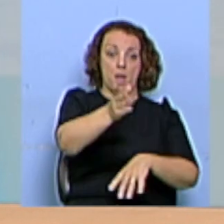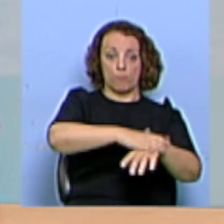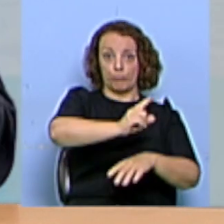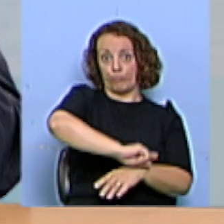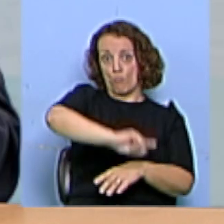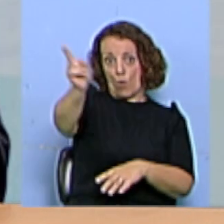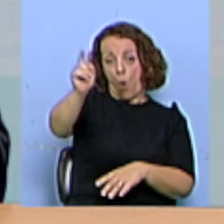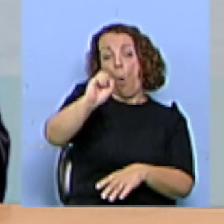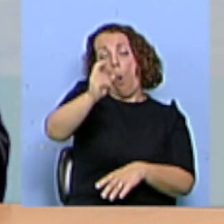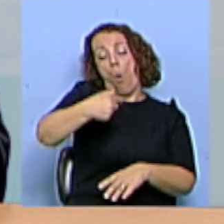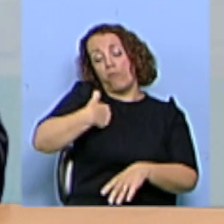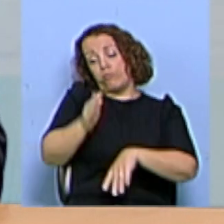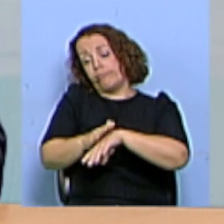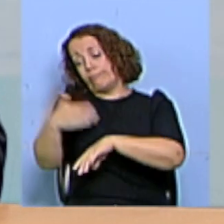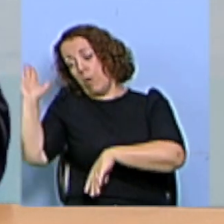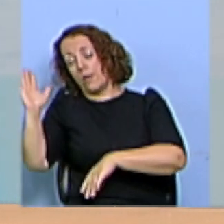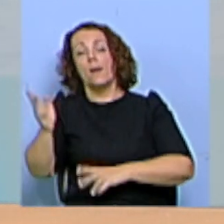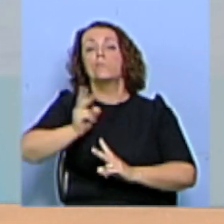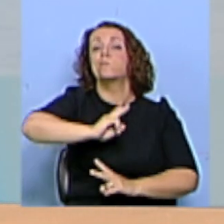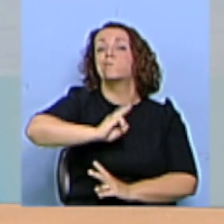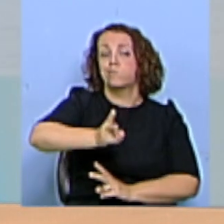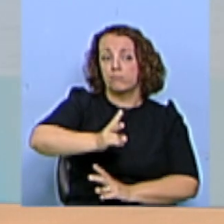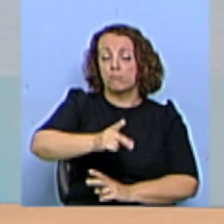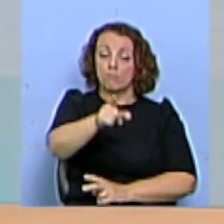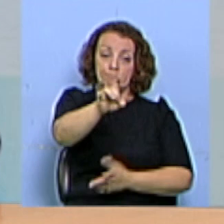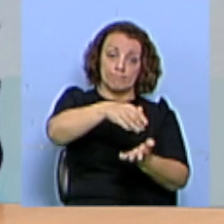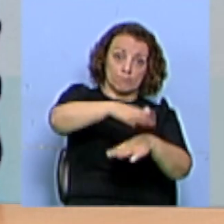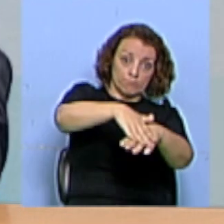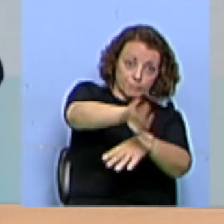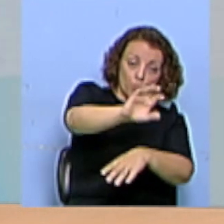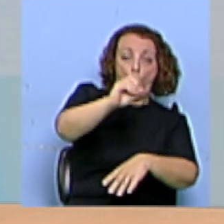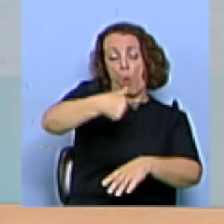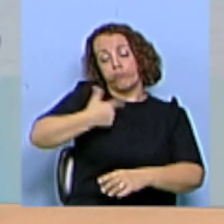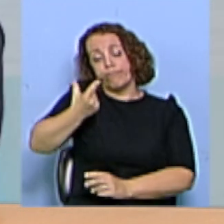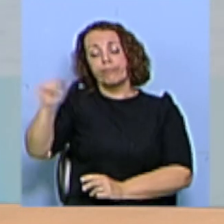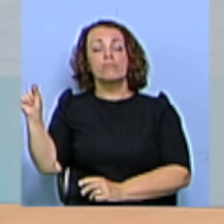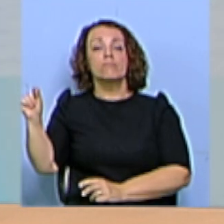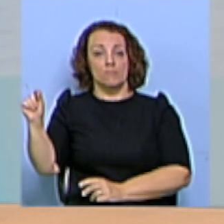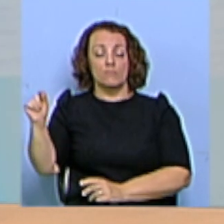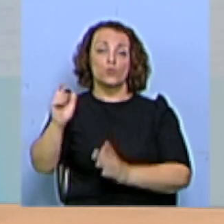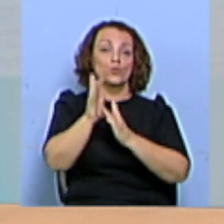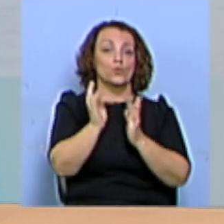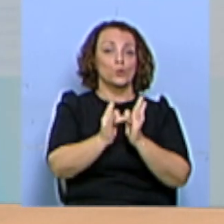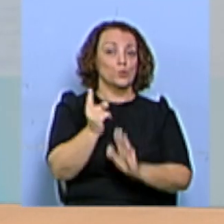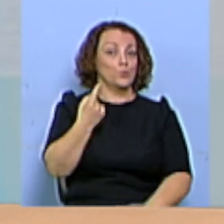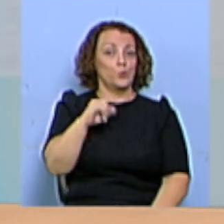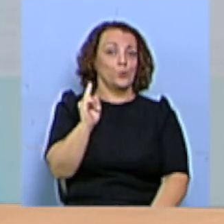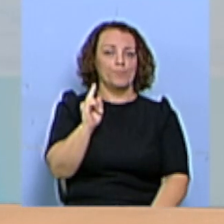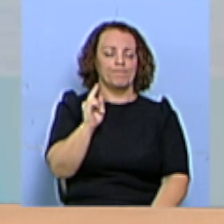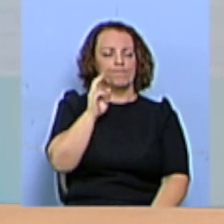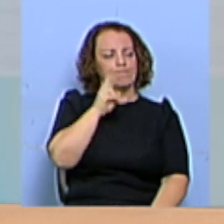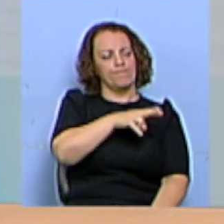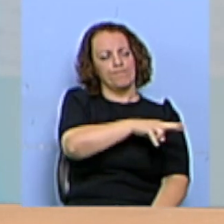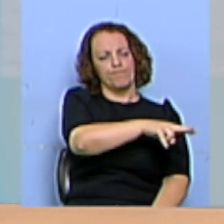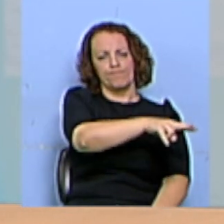nos vamos embora. Não é? Ou os mandamos ir, ou vamos nós. E Jesus, não. Olha para a